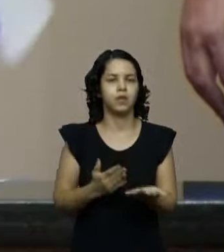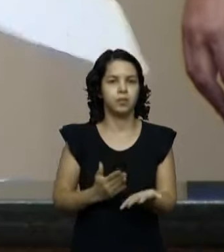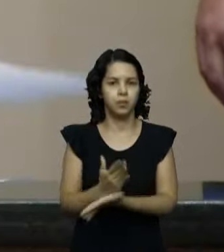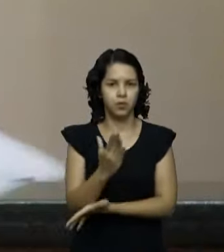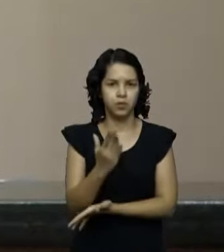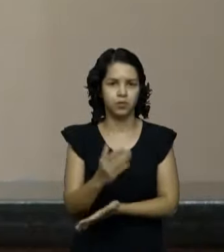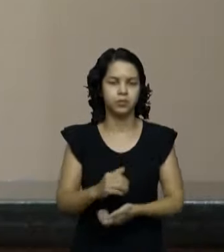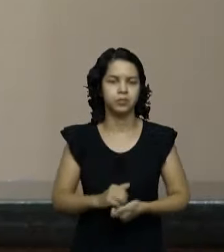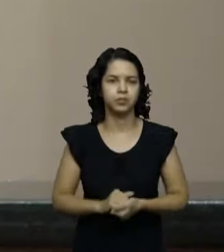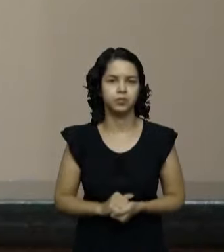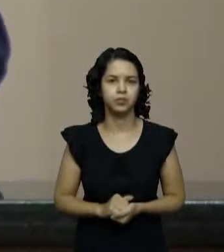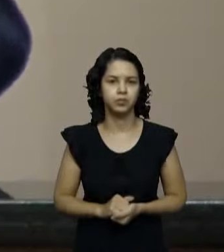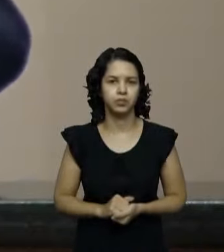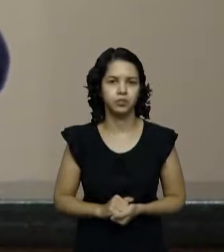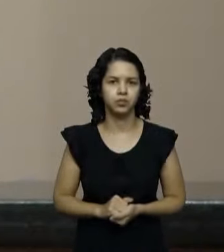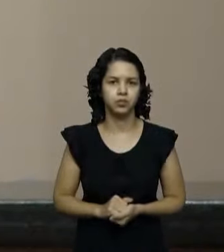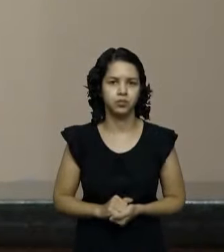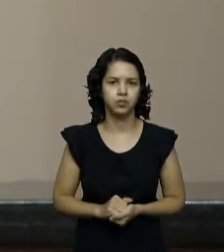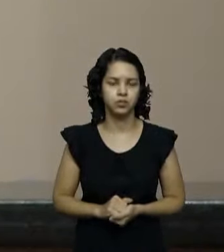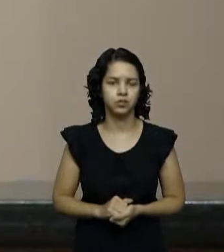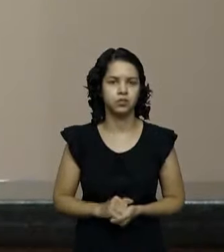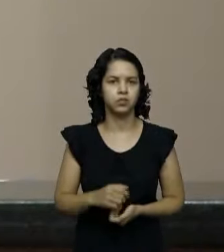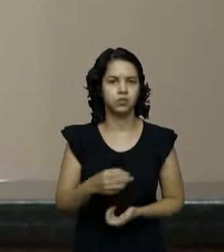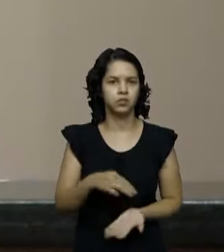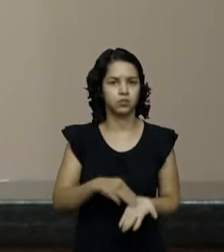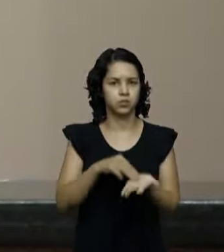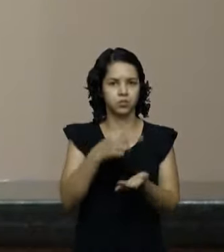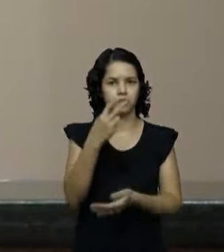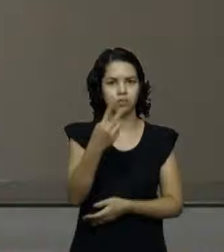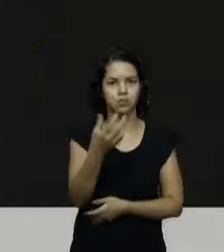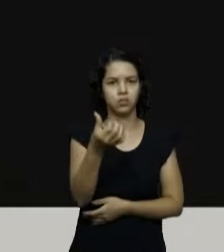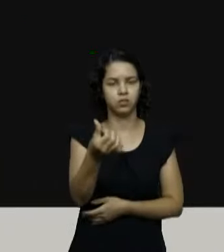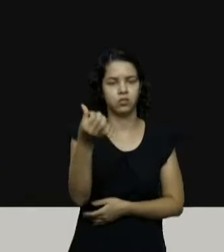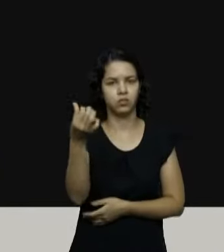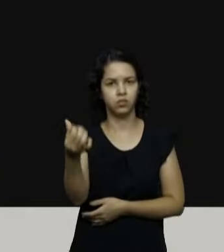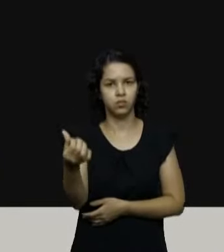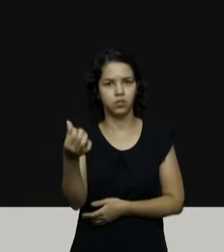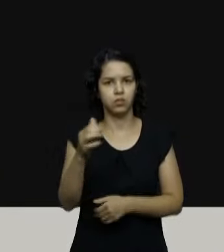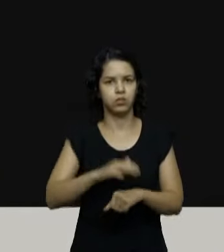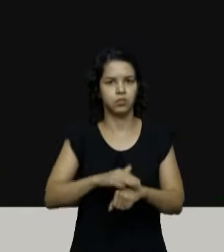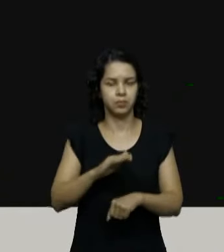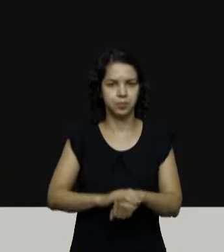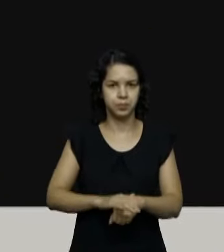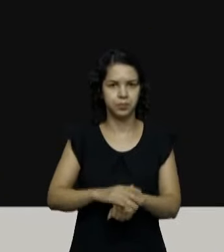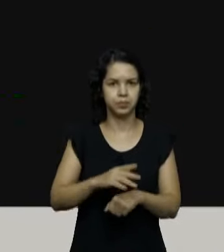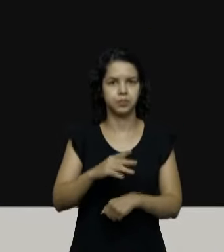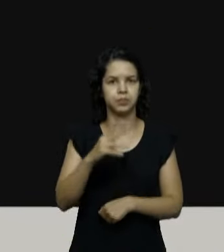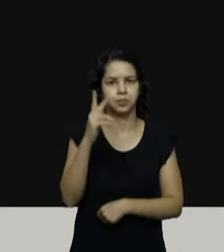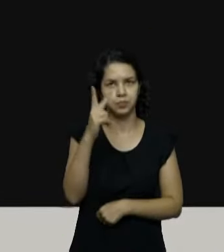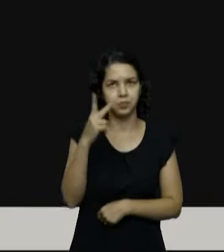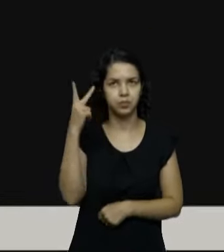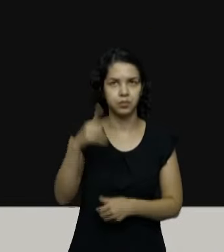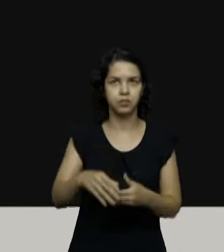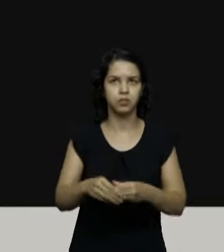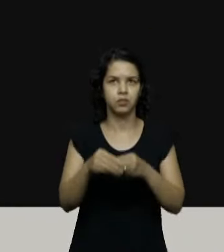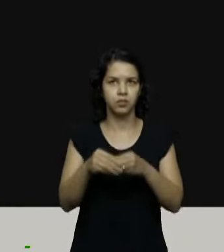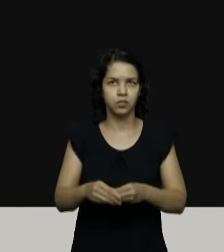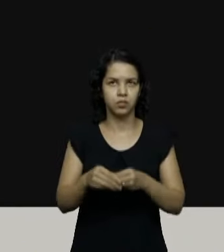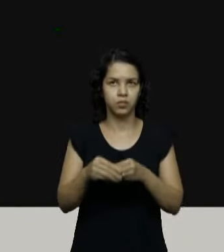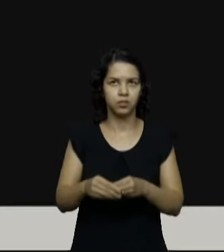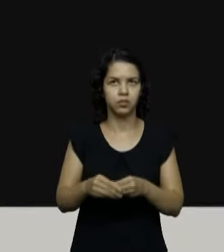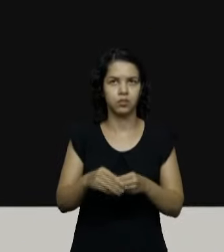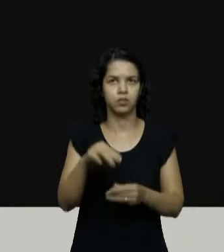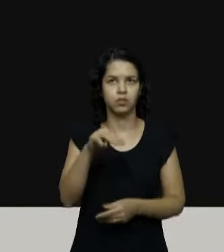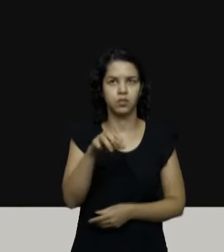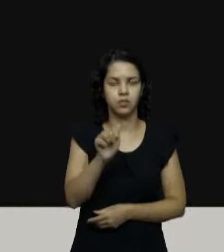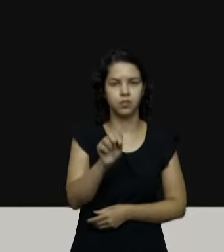aprovada. Moção 266, a autora deputada Paulinha, cumprimentando o jornalista Mário